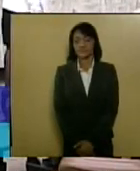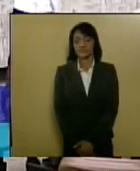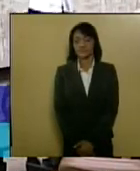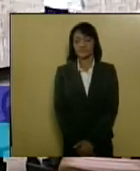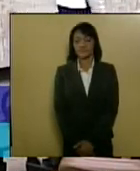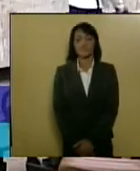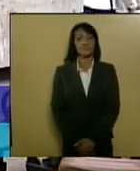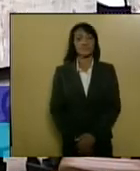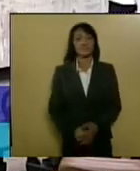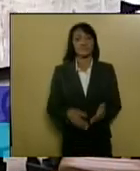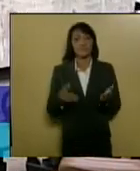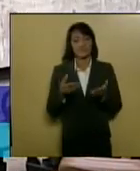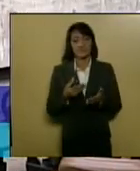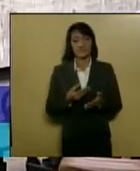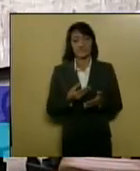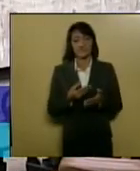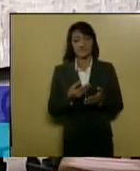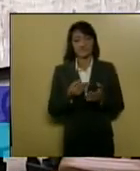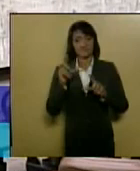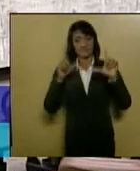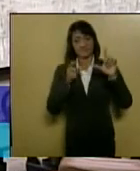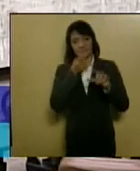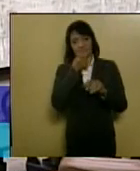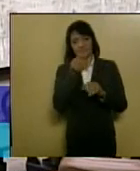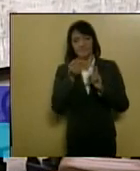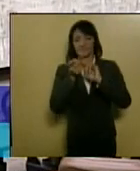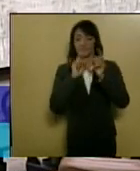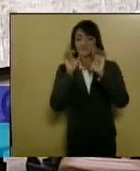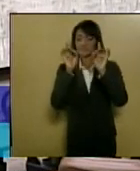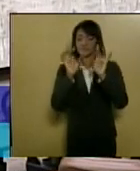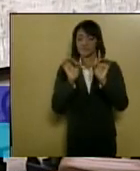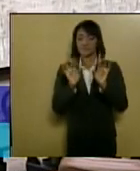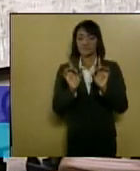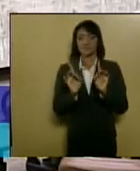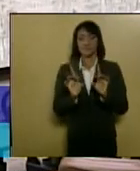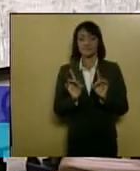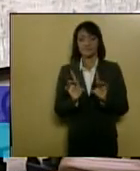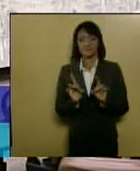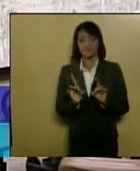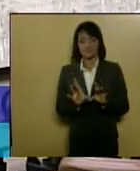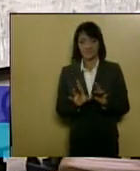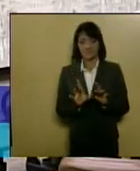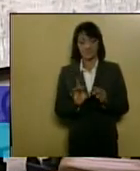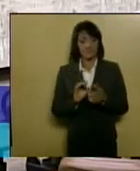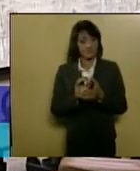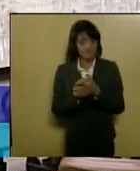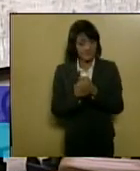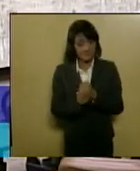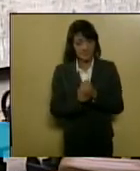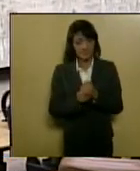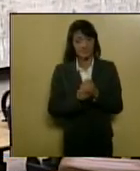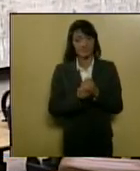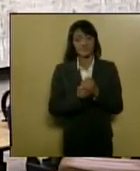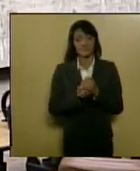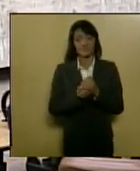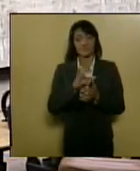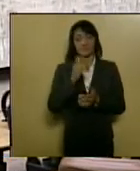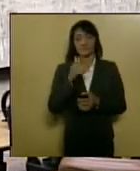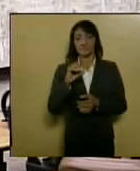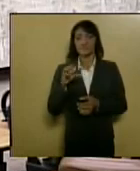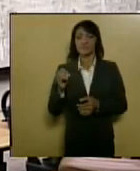Está transmitindo ao vivo a sessão especial que vai homenagear os 100 anos